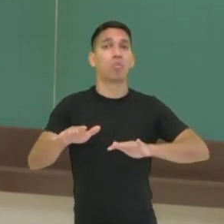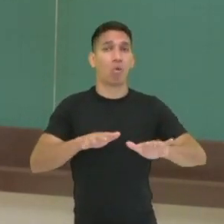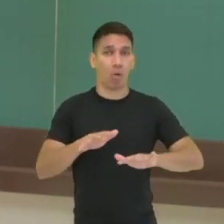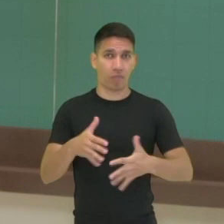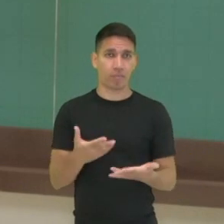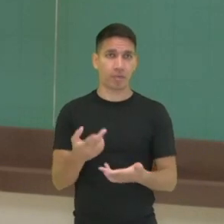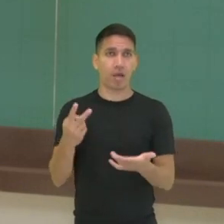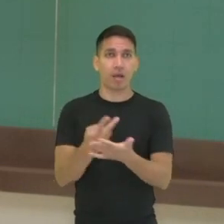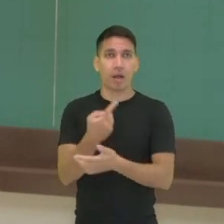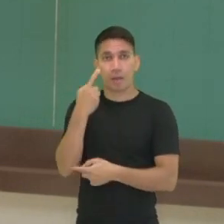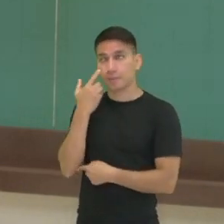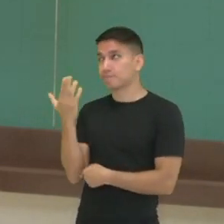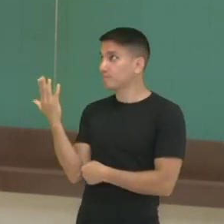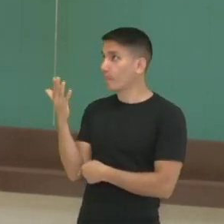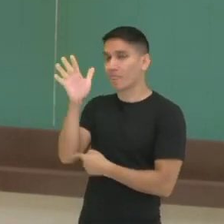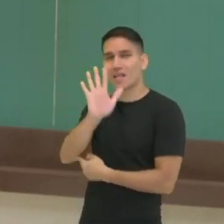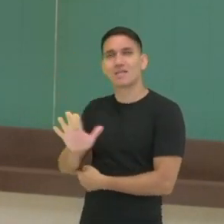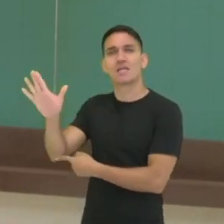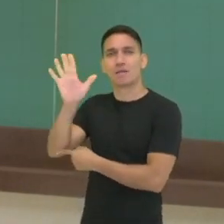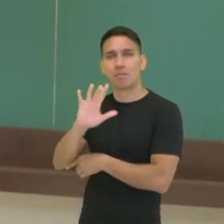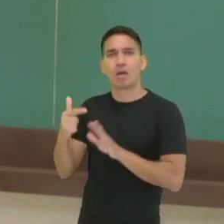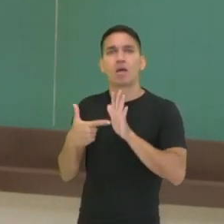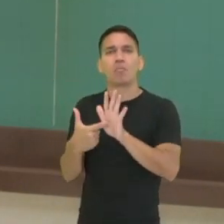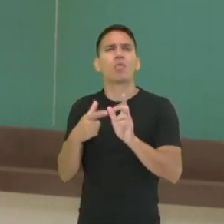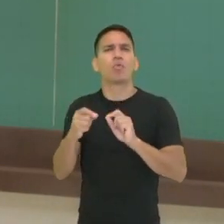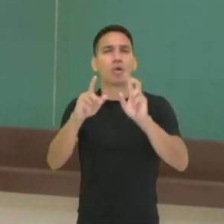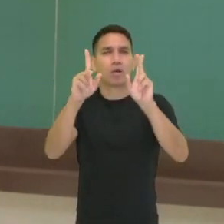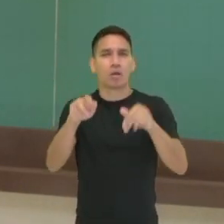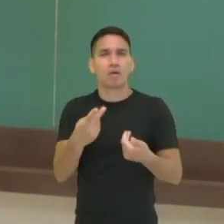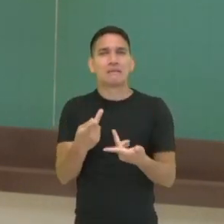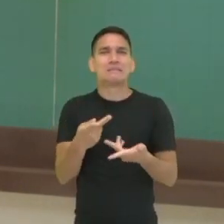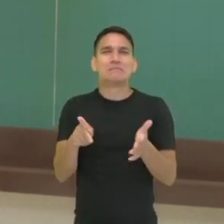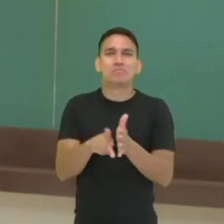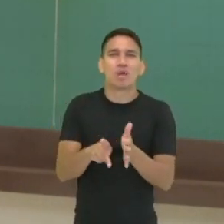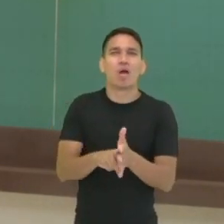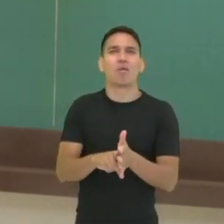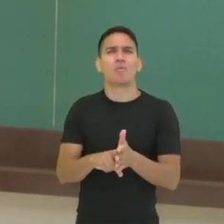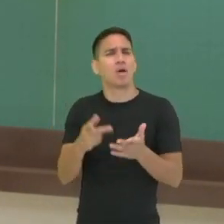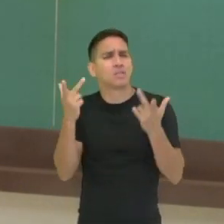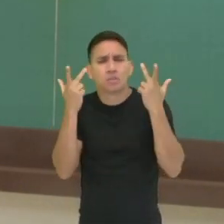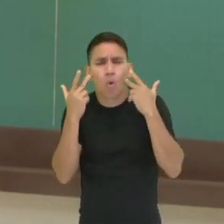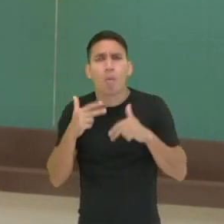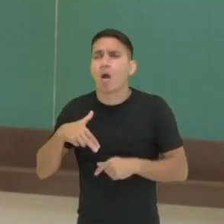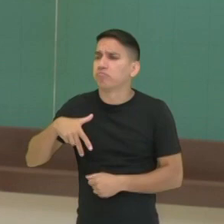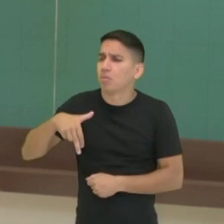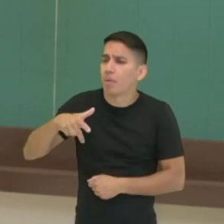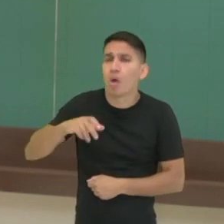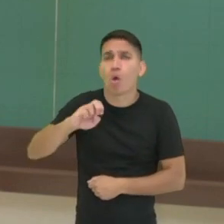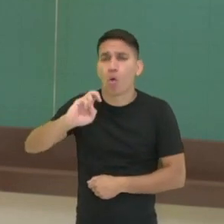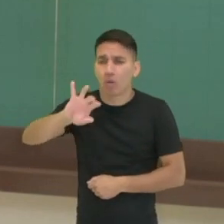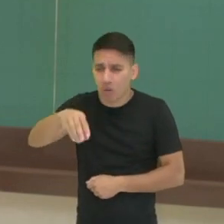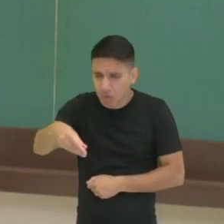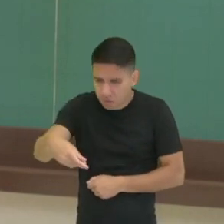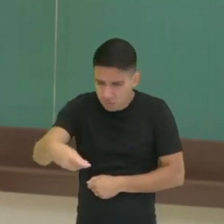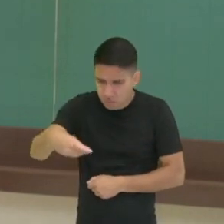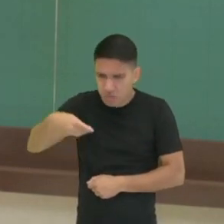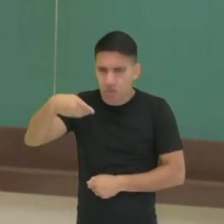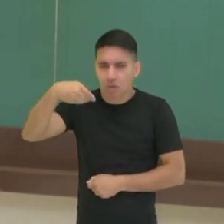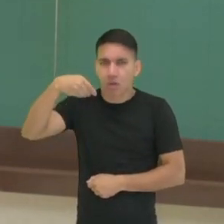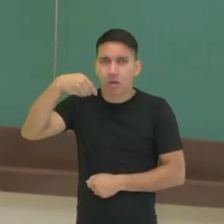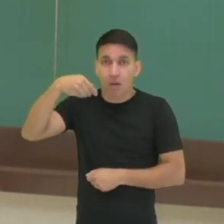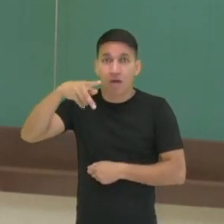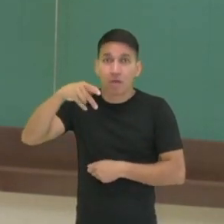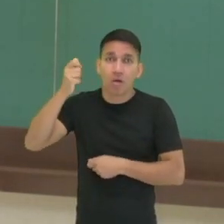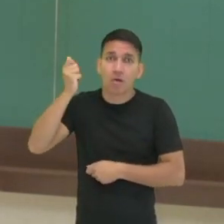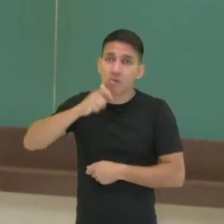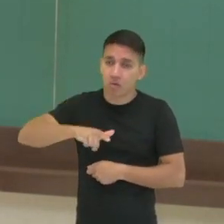nós temos uma imagem, representando que para uma atividade diária, simples como levar uma colher à boca, a pessoa vai tremer.